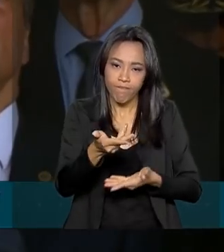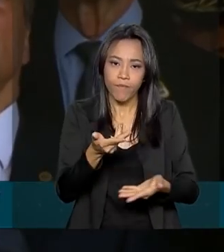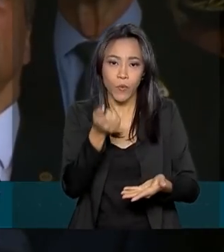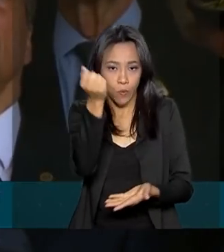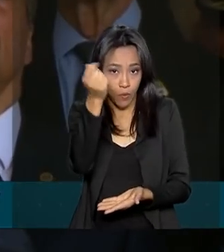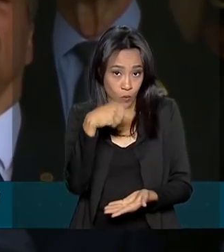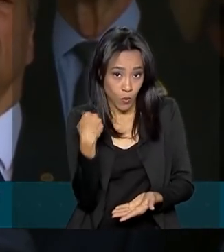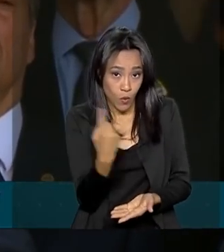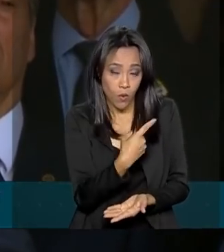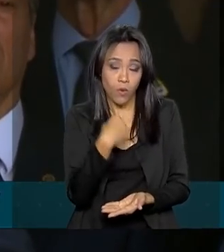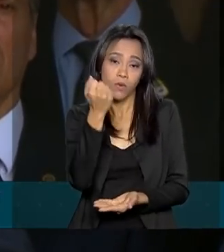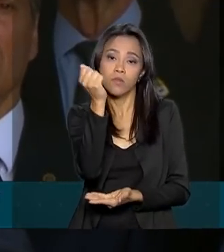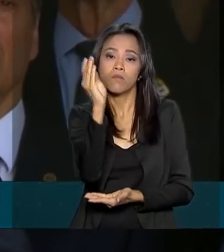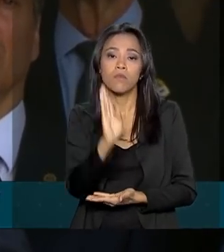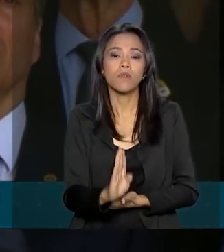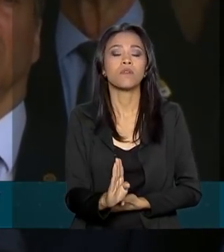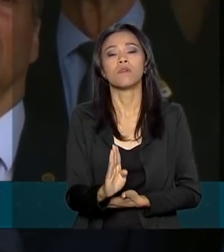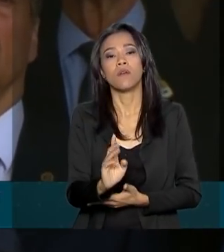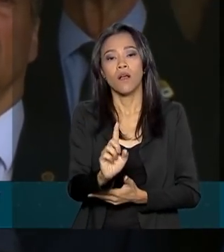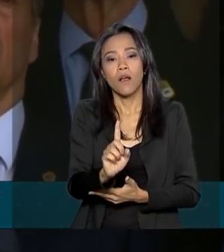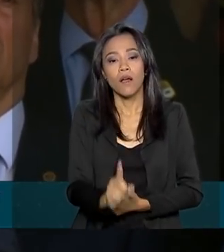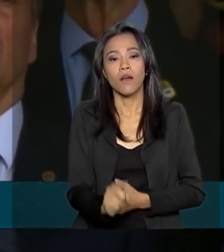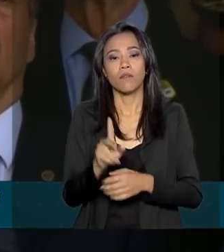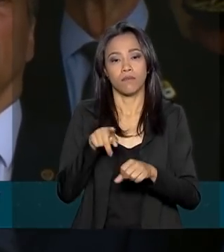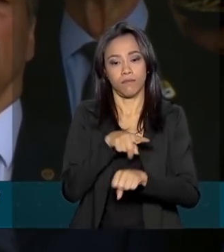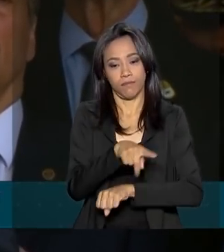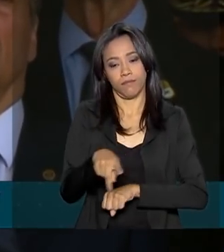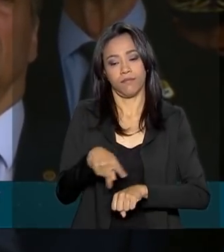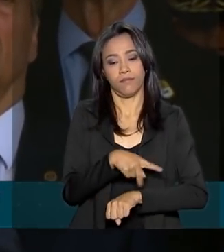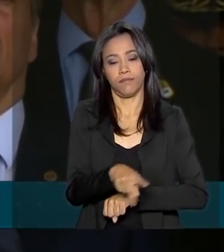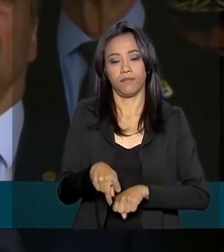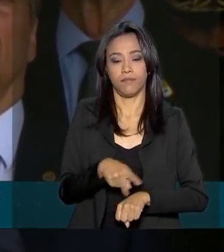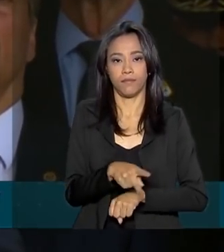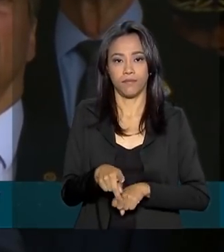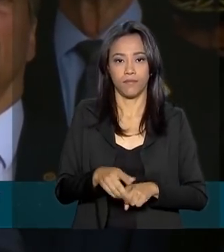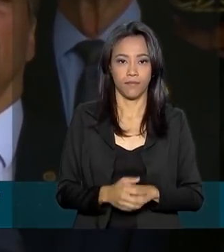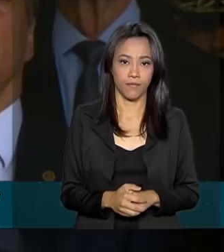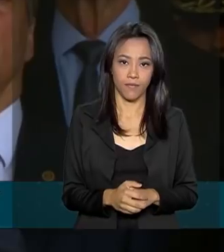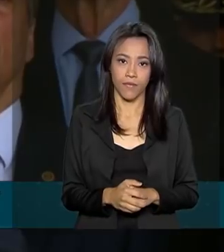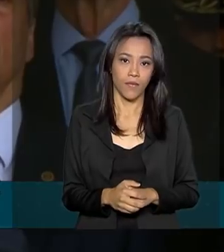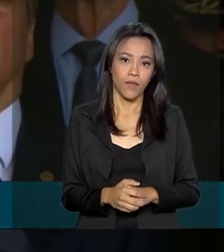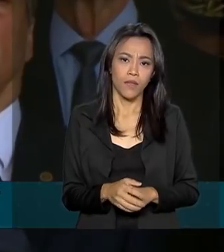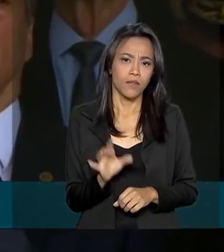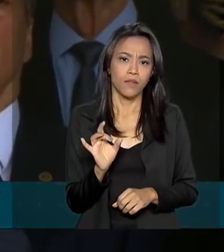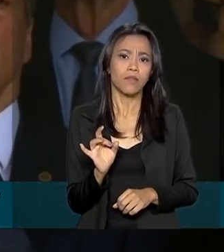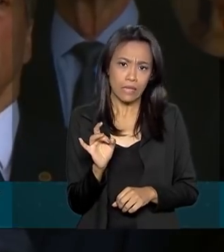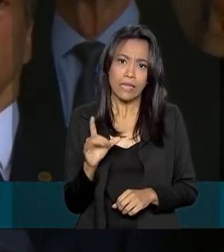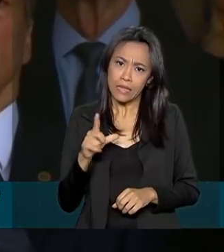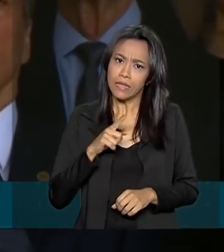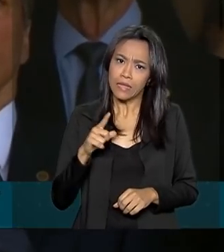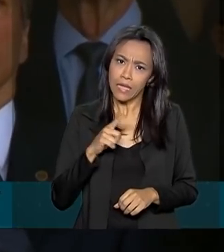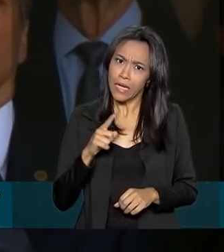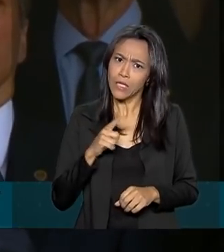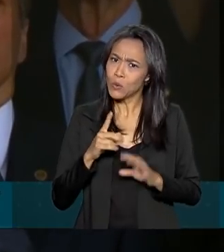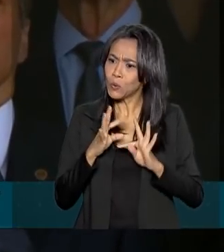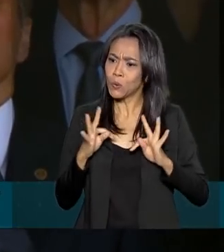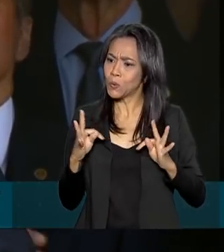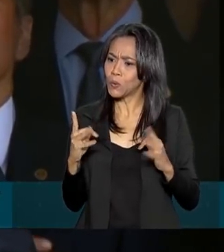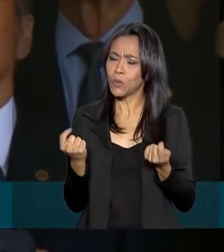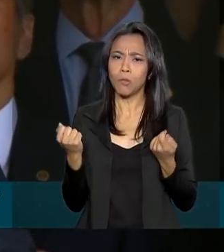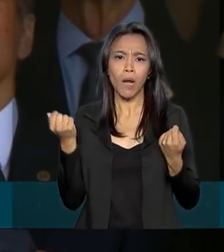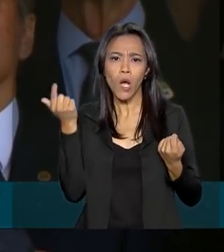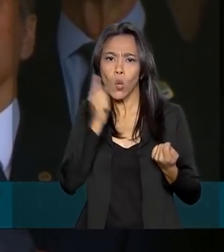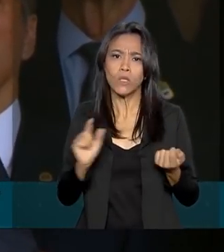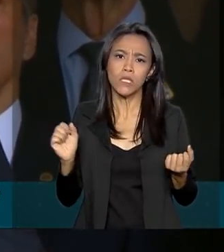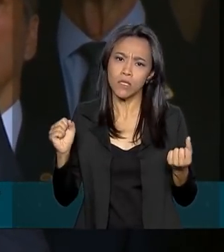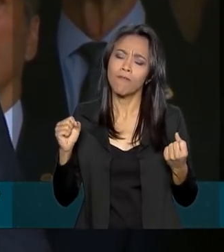Brasil é um país que não só tem tudo para dar certo, é um país que vai